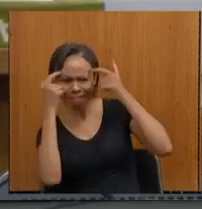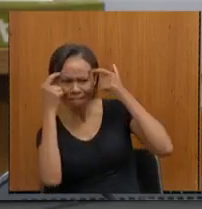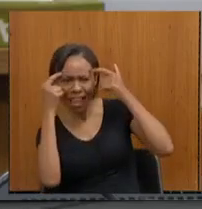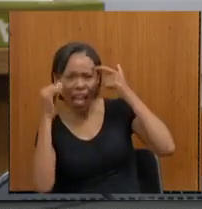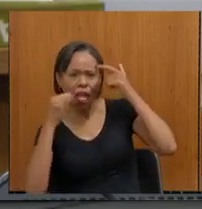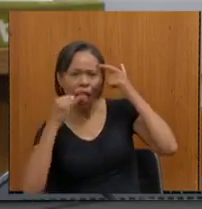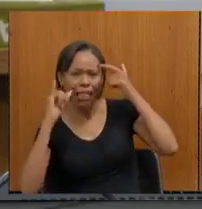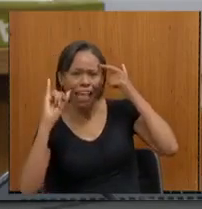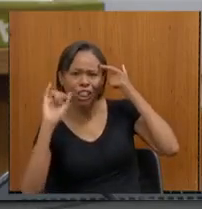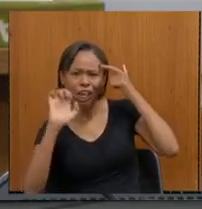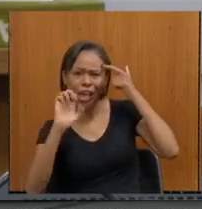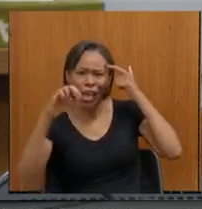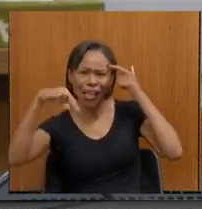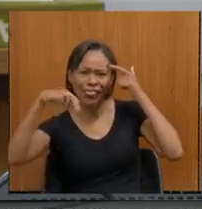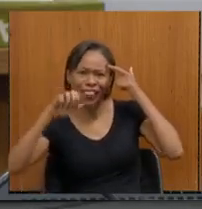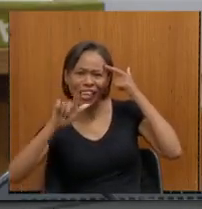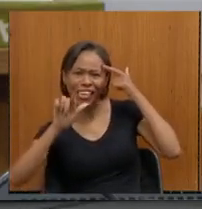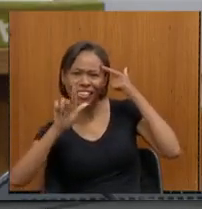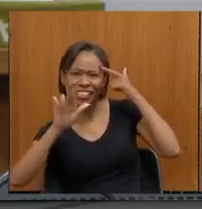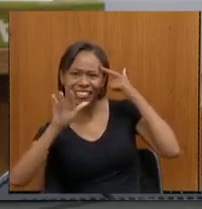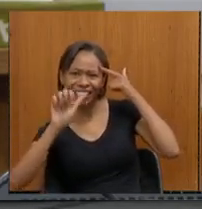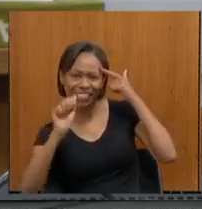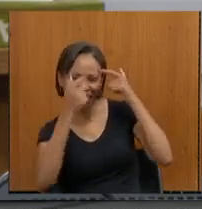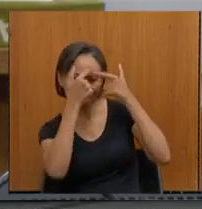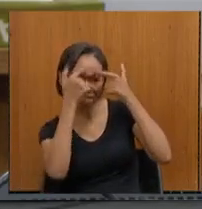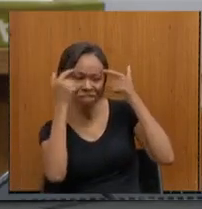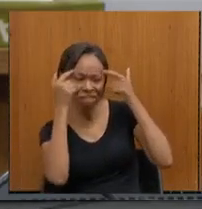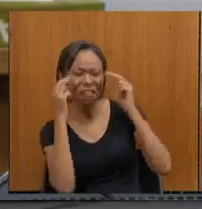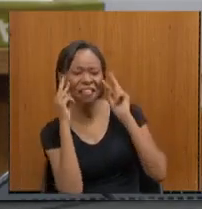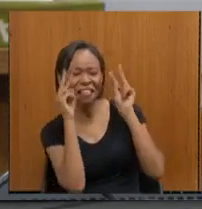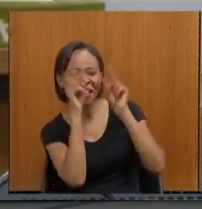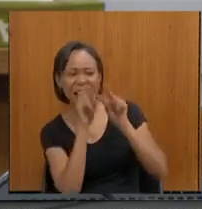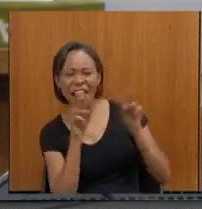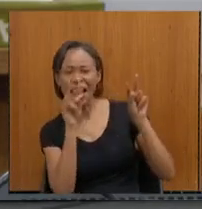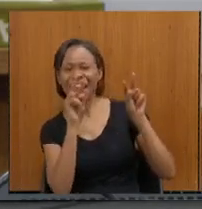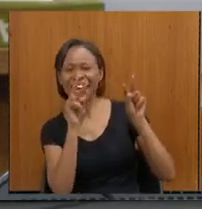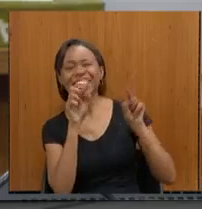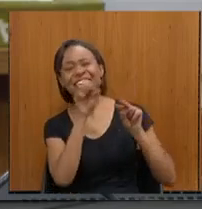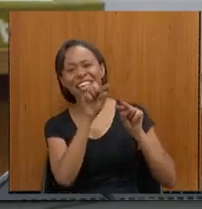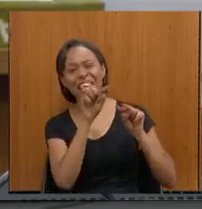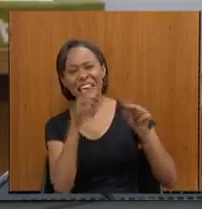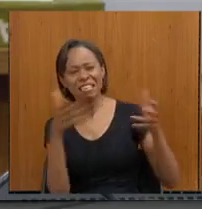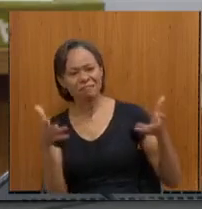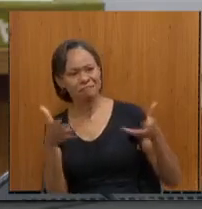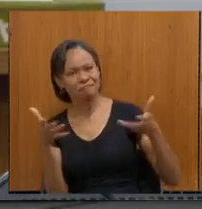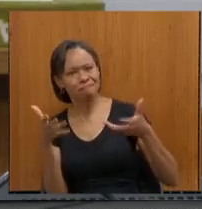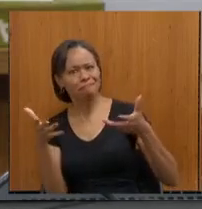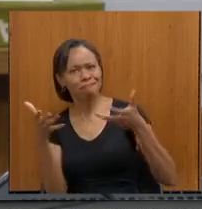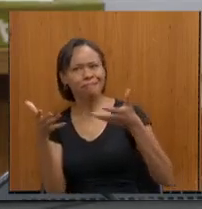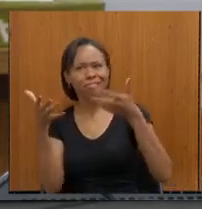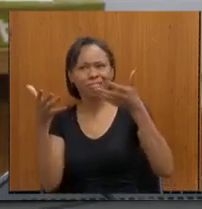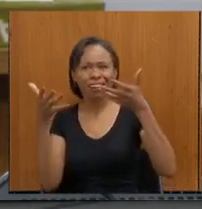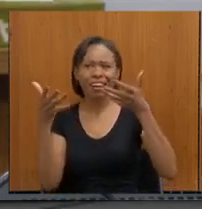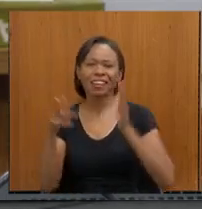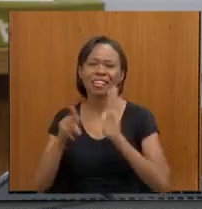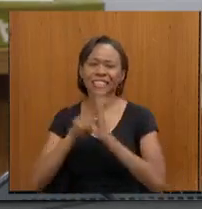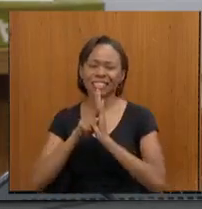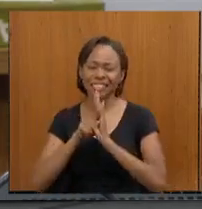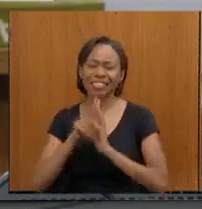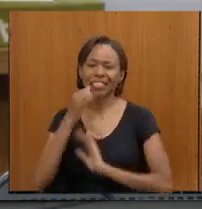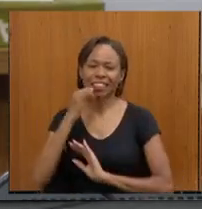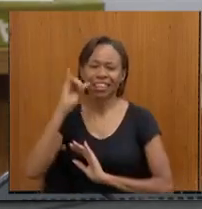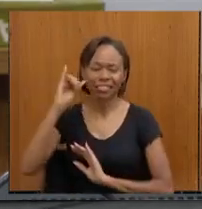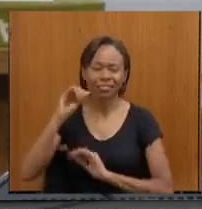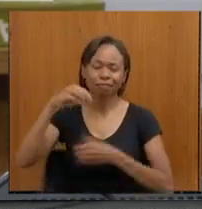ali energia né mas eles eu realmente é um grande promotor da energia nesse estado tem feito um grande